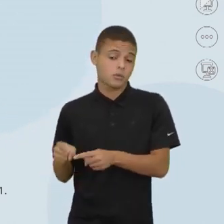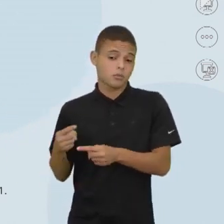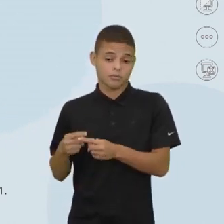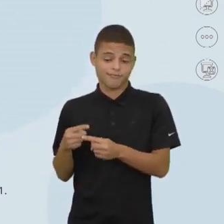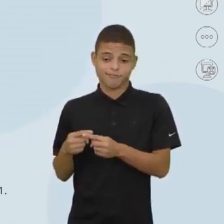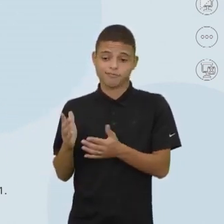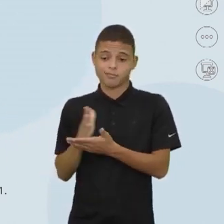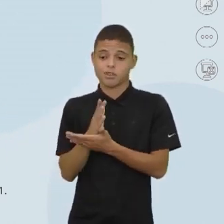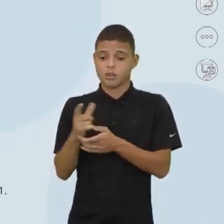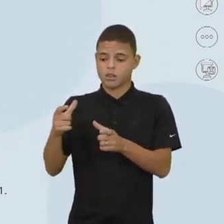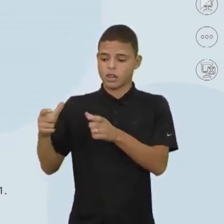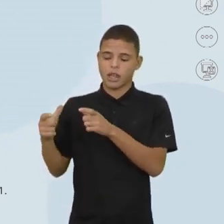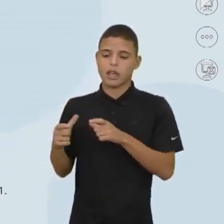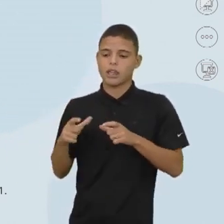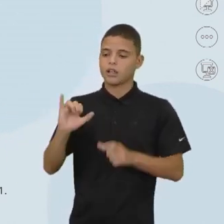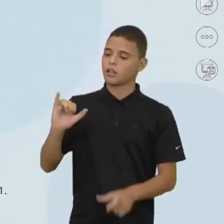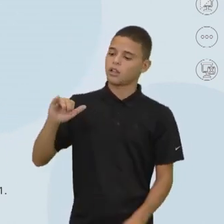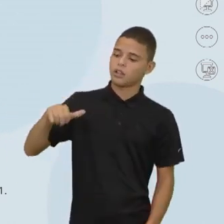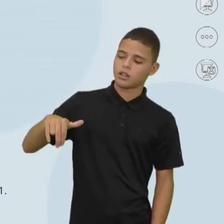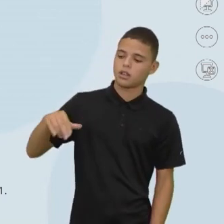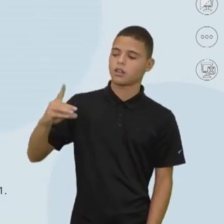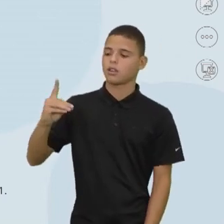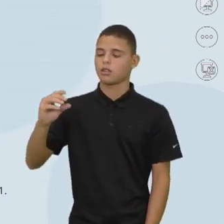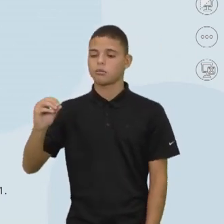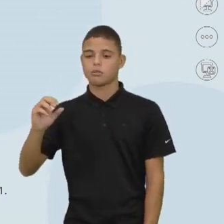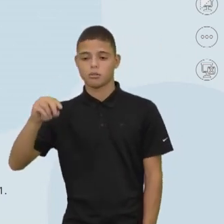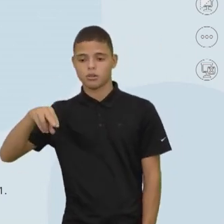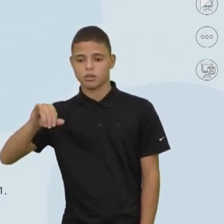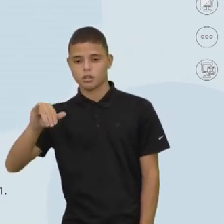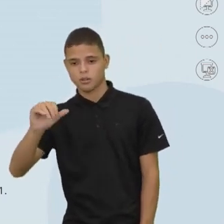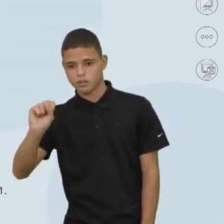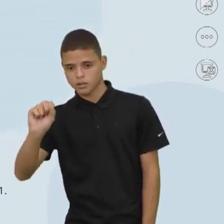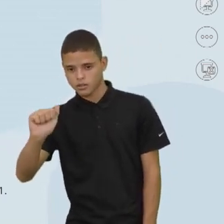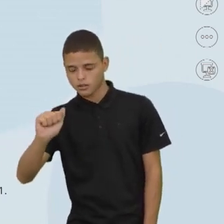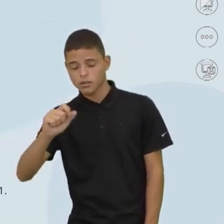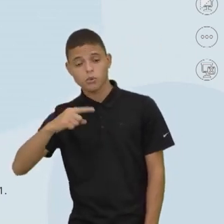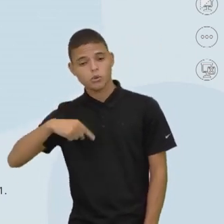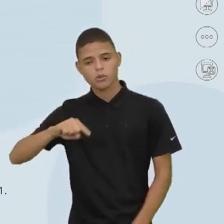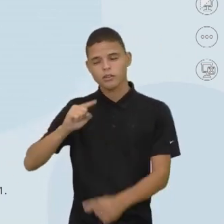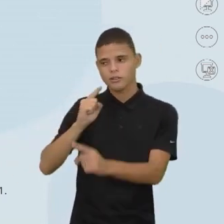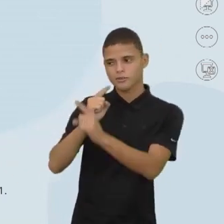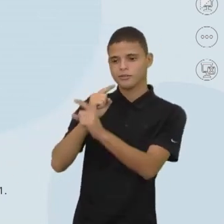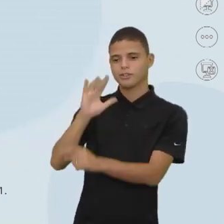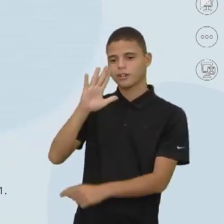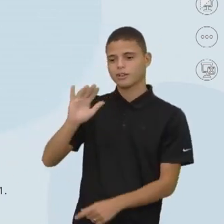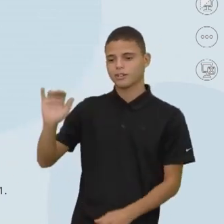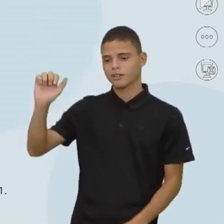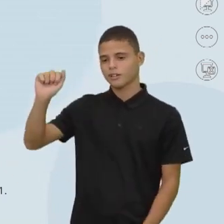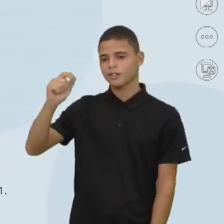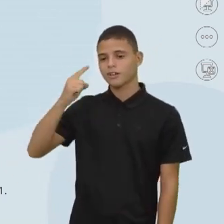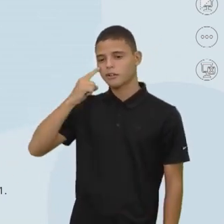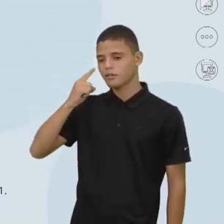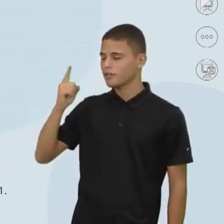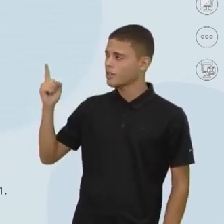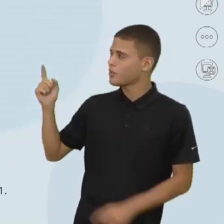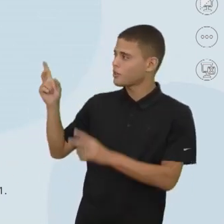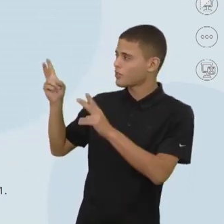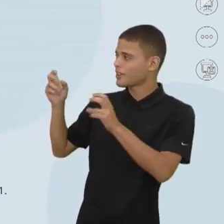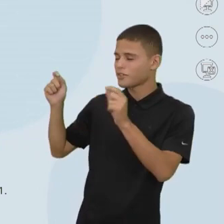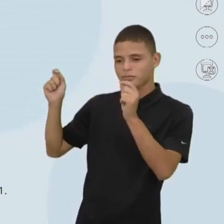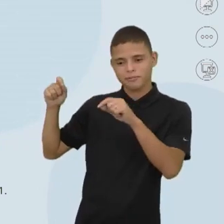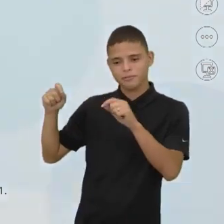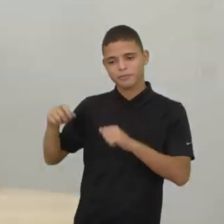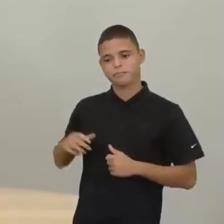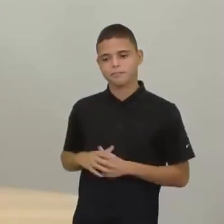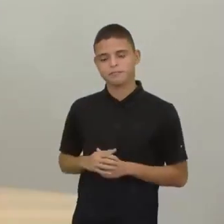Indonésia, tá certo? Então, quando fazemos aí a localização da Ásia, basicamente a gente vê nessa relação aí, né, de ele